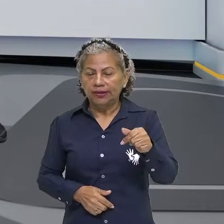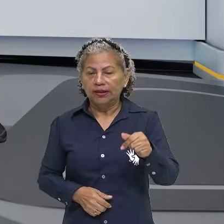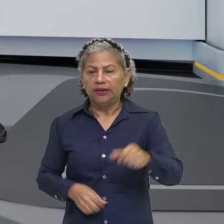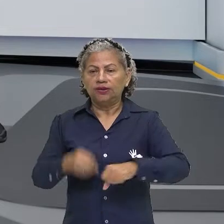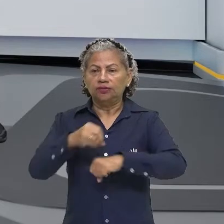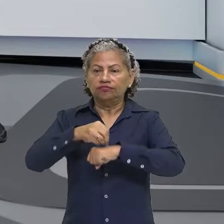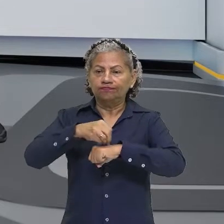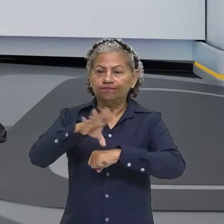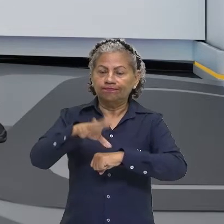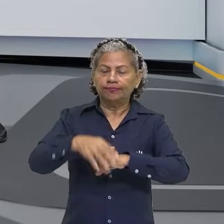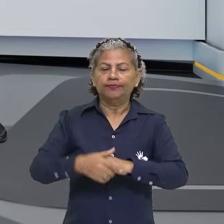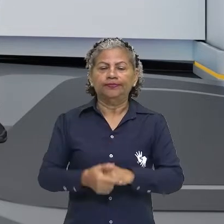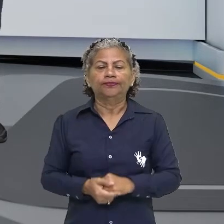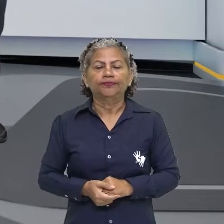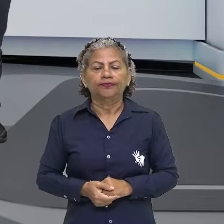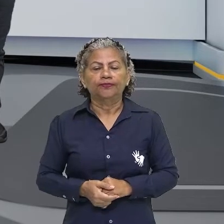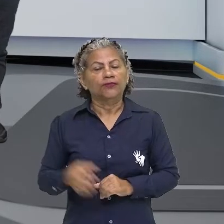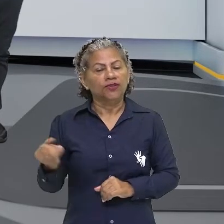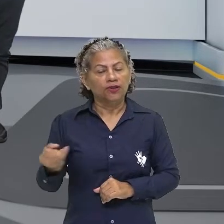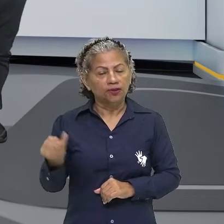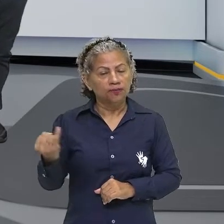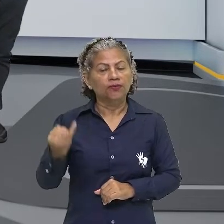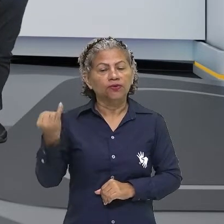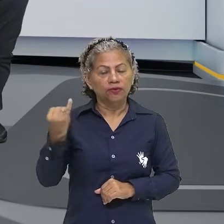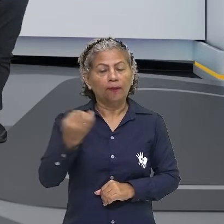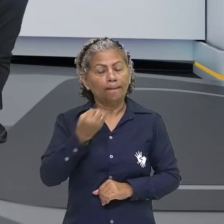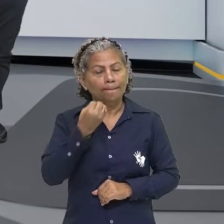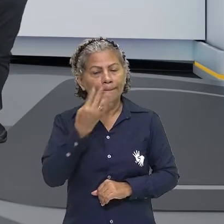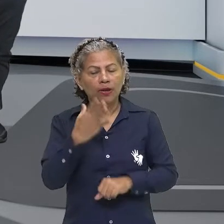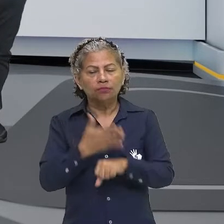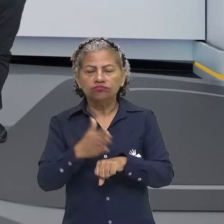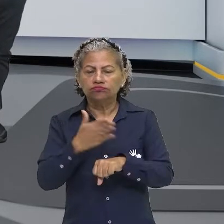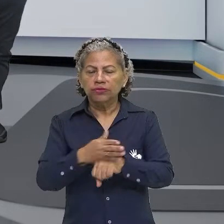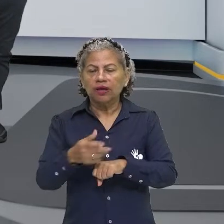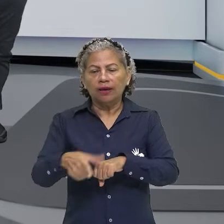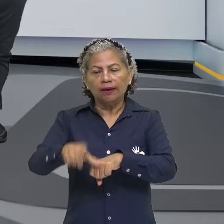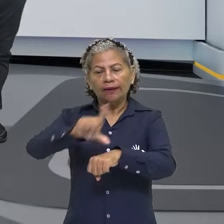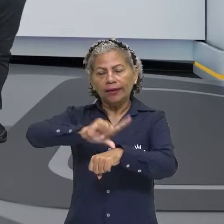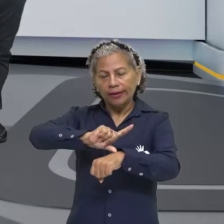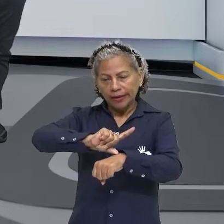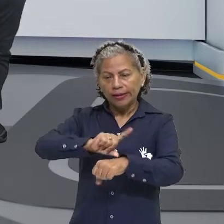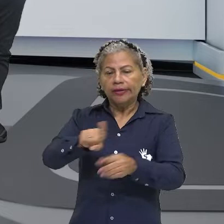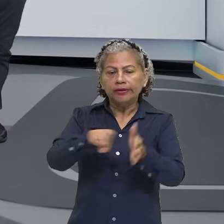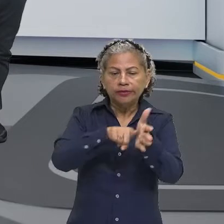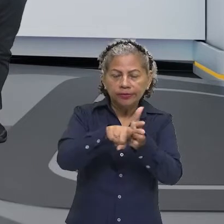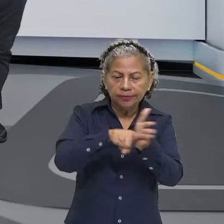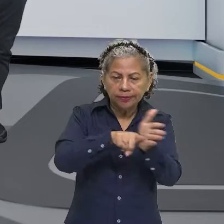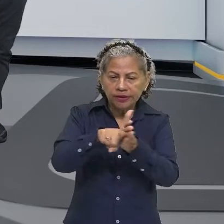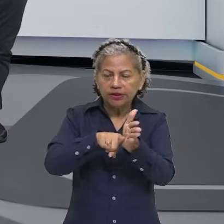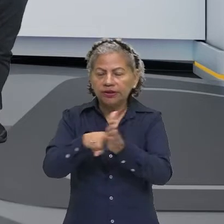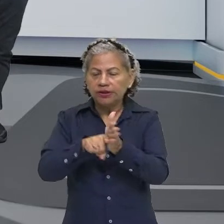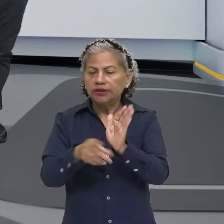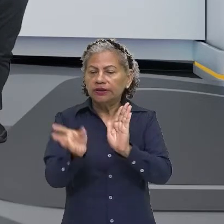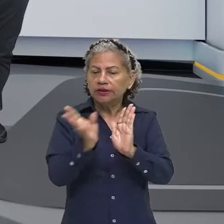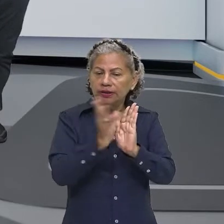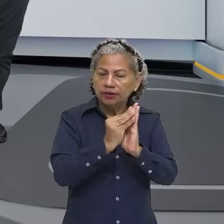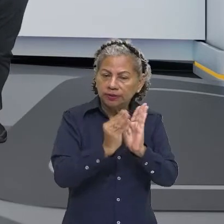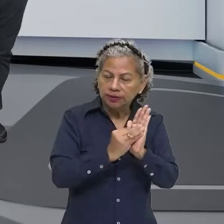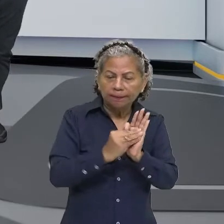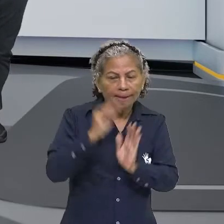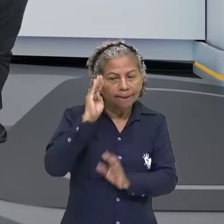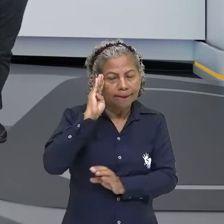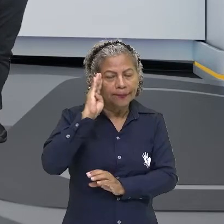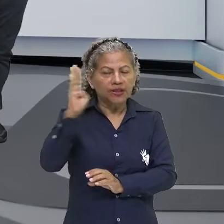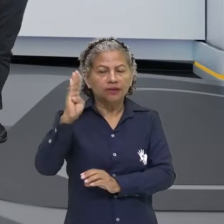menos importante, é considerado uma boa prática sempre pesquisar a origem dos conteúdos a serem postados,